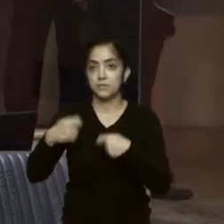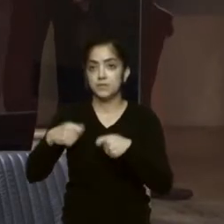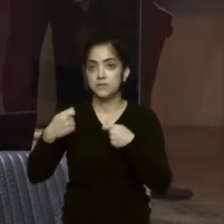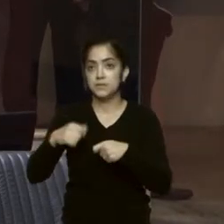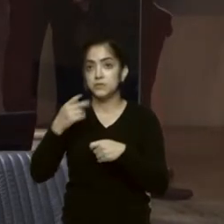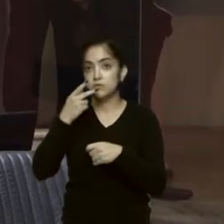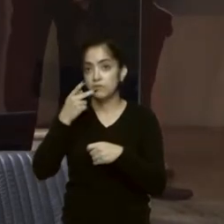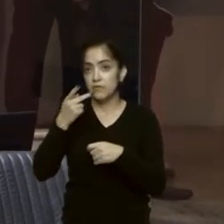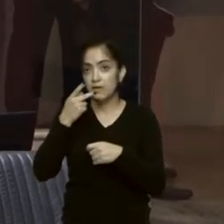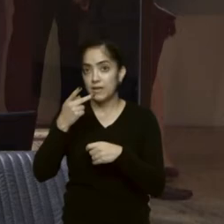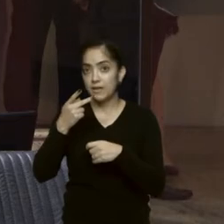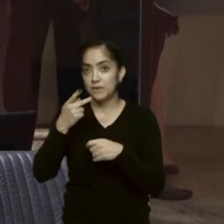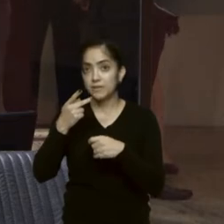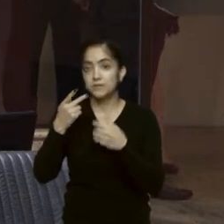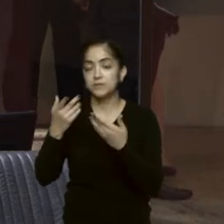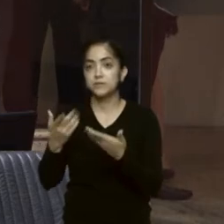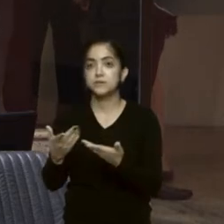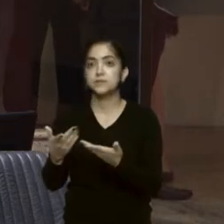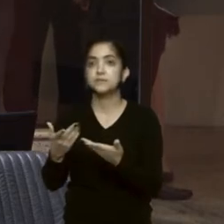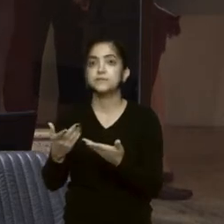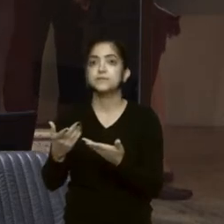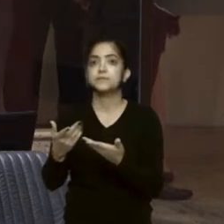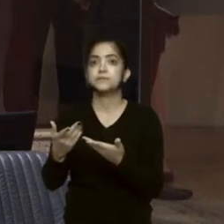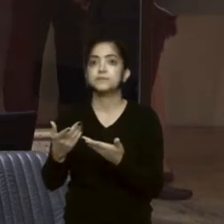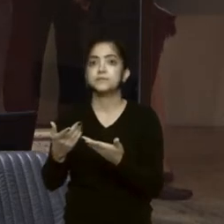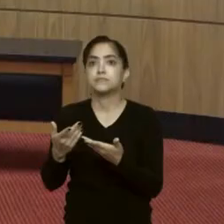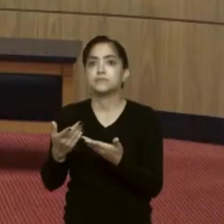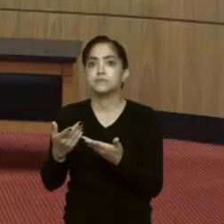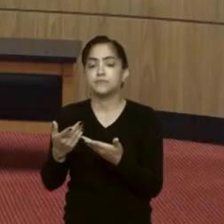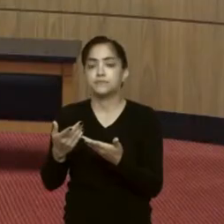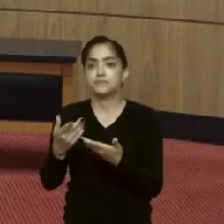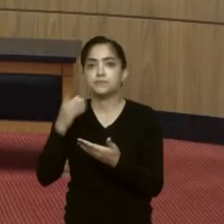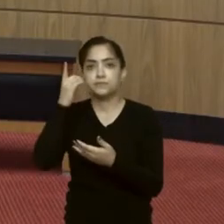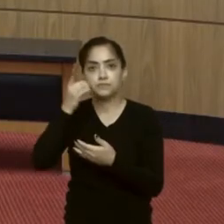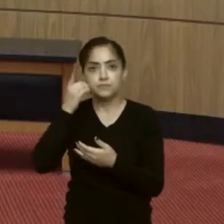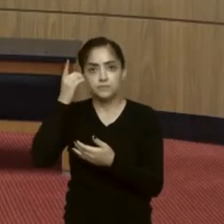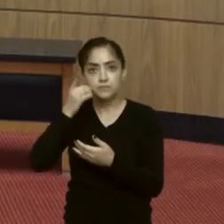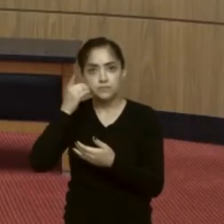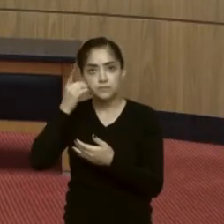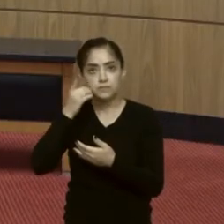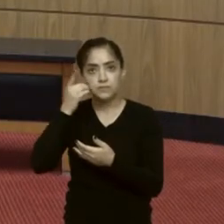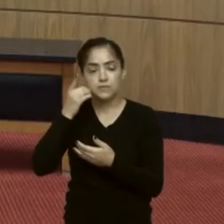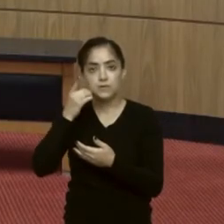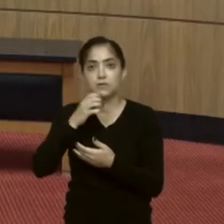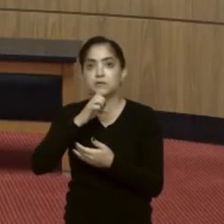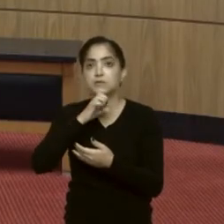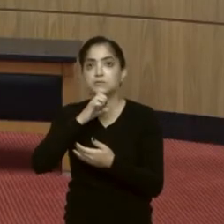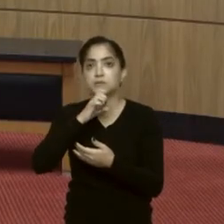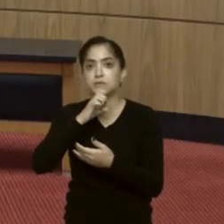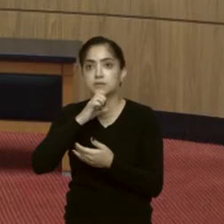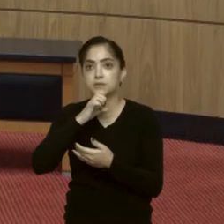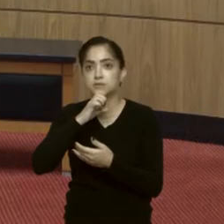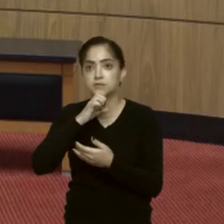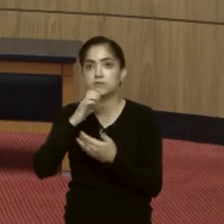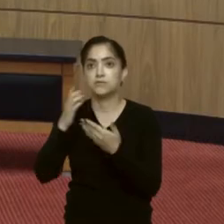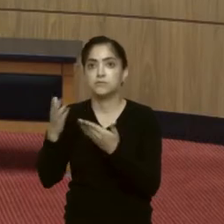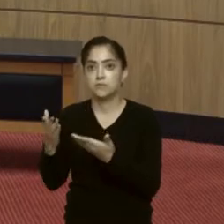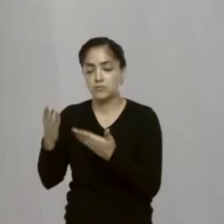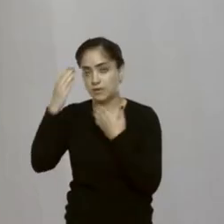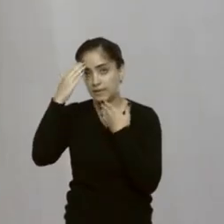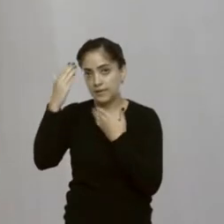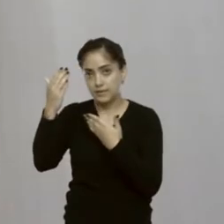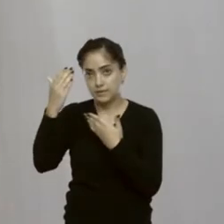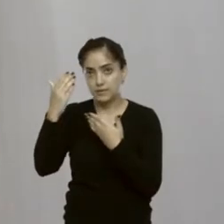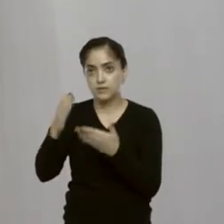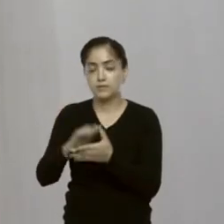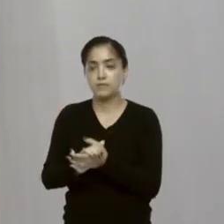pode chegar a tempo, que estará aqui, senhor presidente, o nosso deputado Felipe Estevão. Estendemos o agradecimento